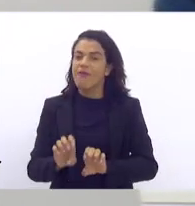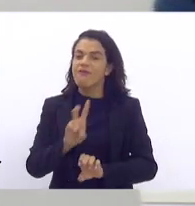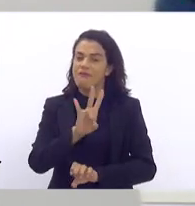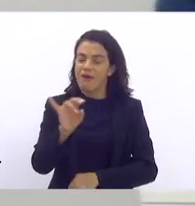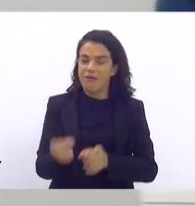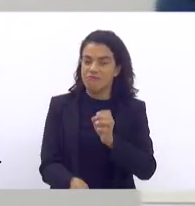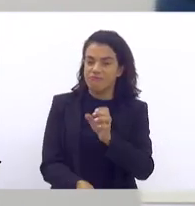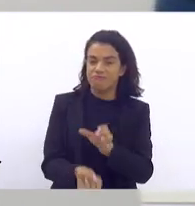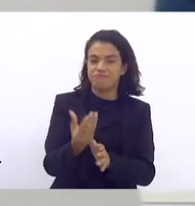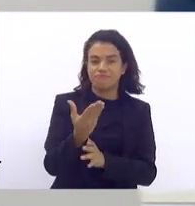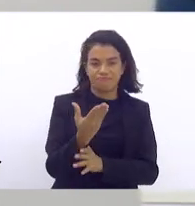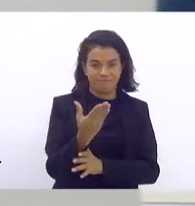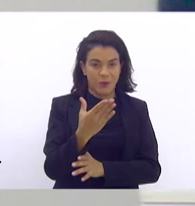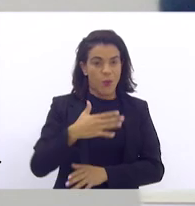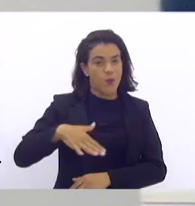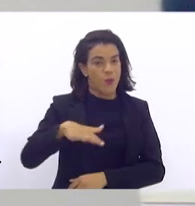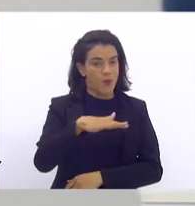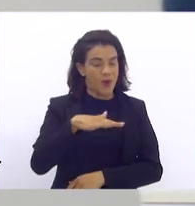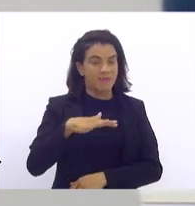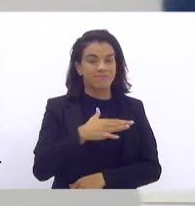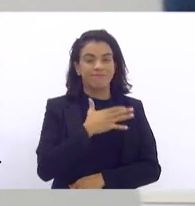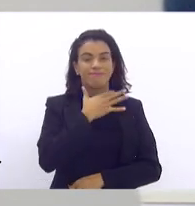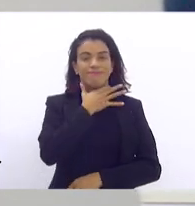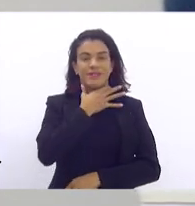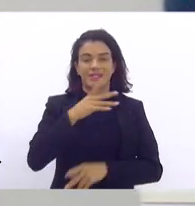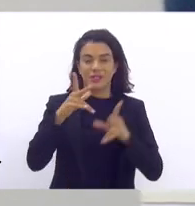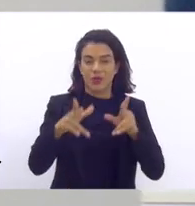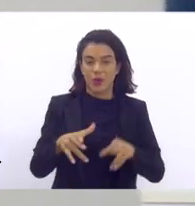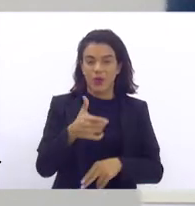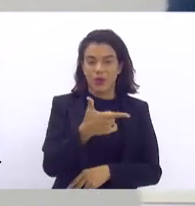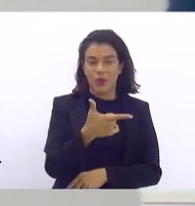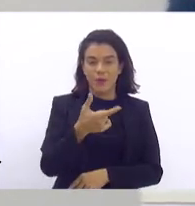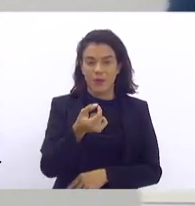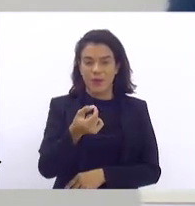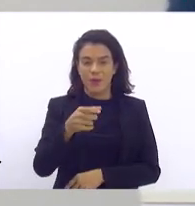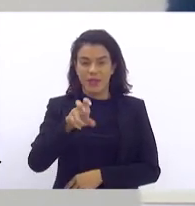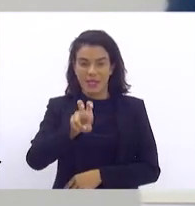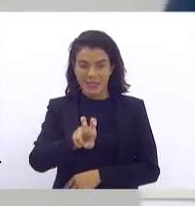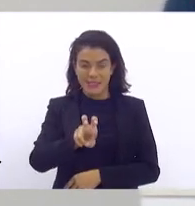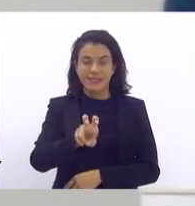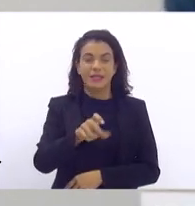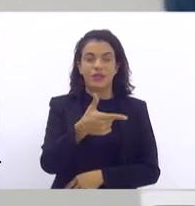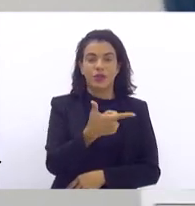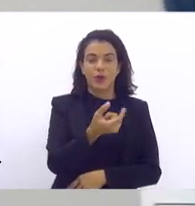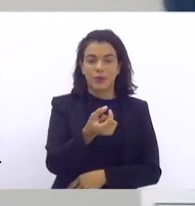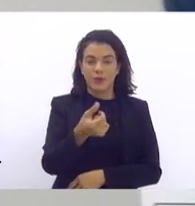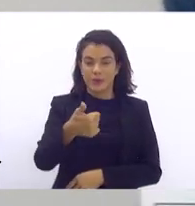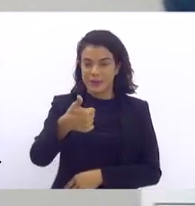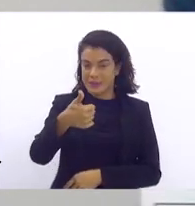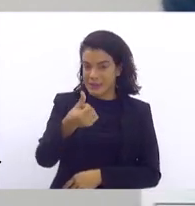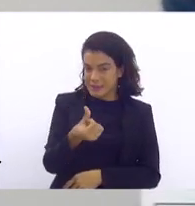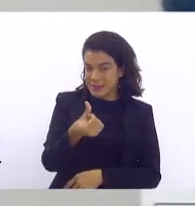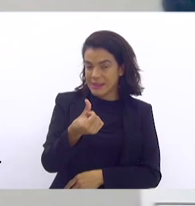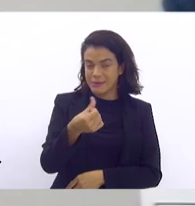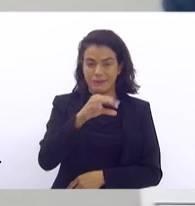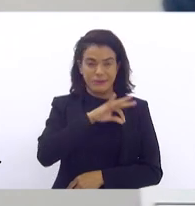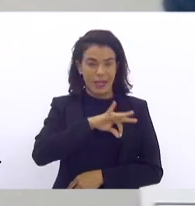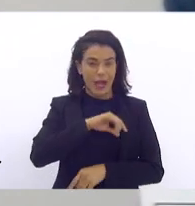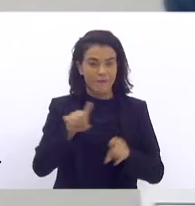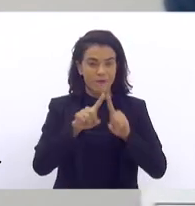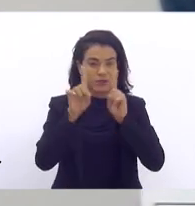grandes possibilidades de passar pela crise que passamos em 2015 e 2016 onde foi salário de funcionário atrasado Enfim